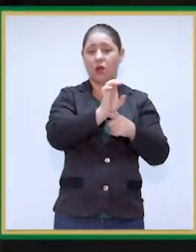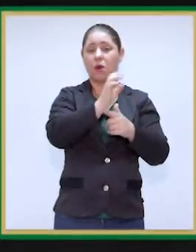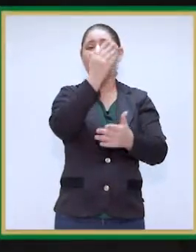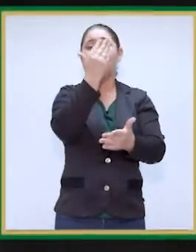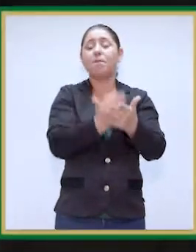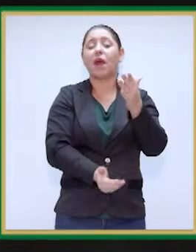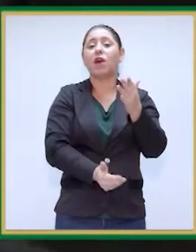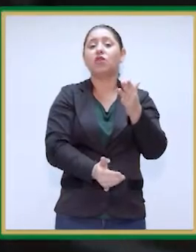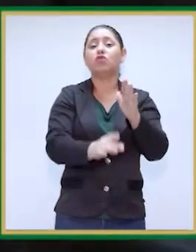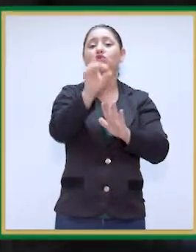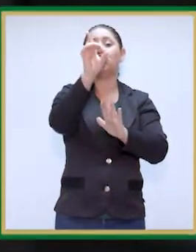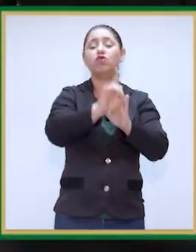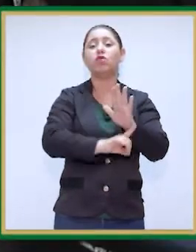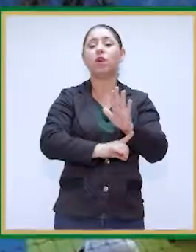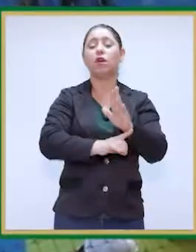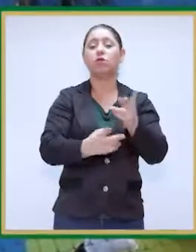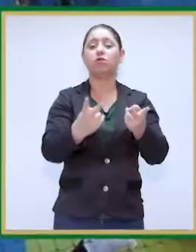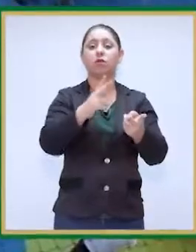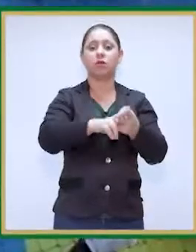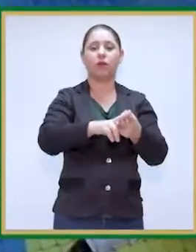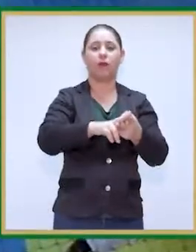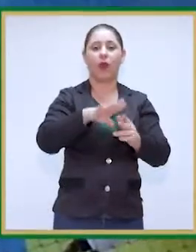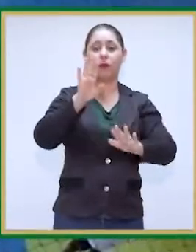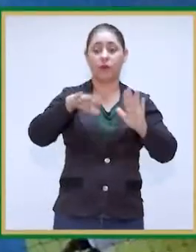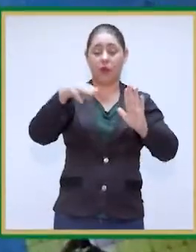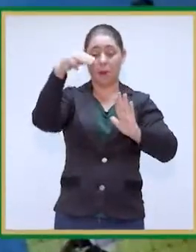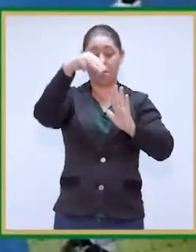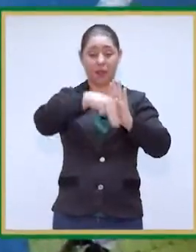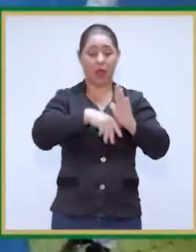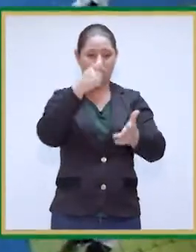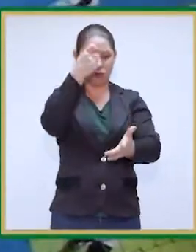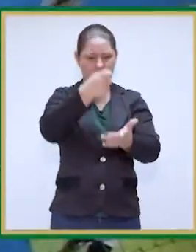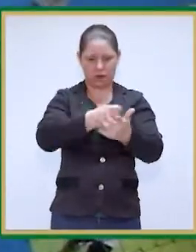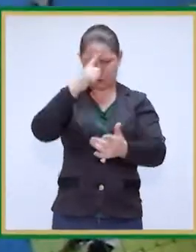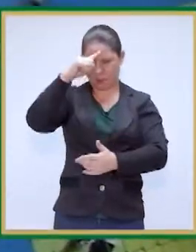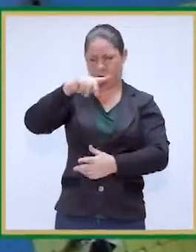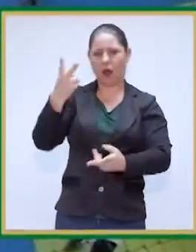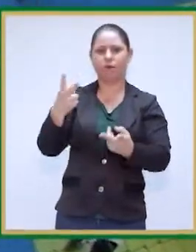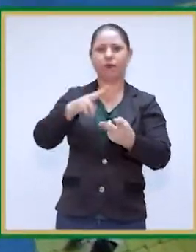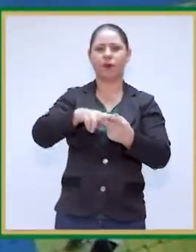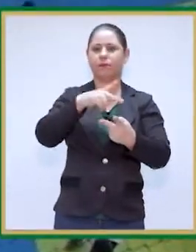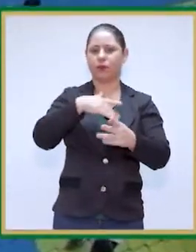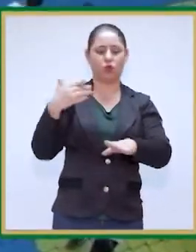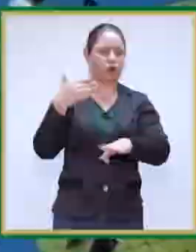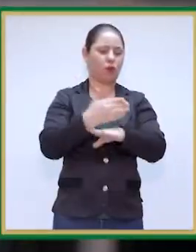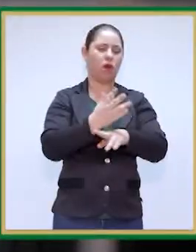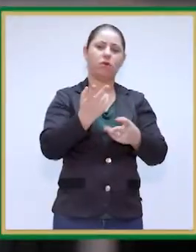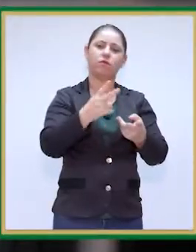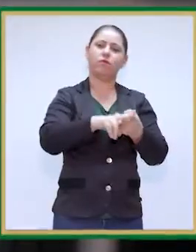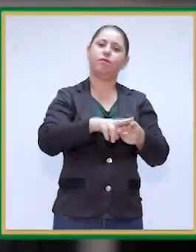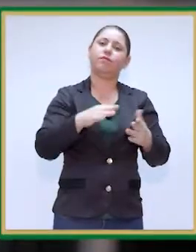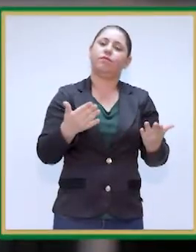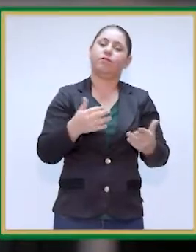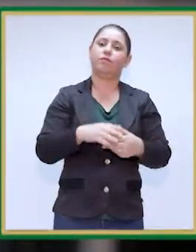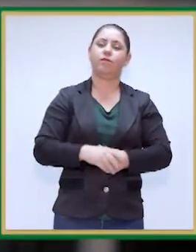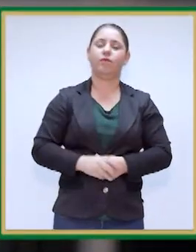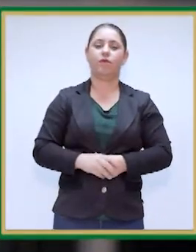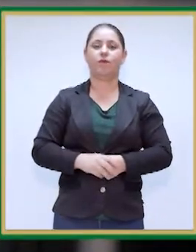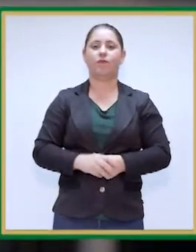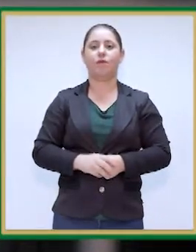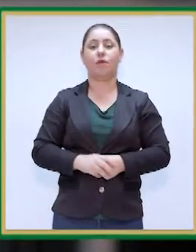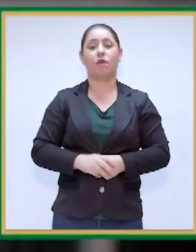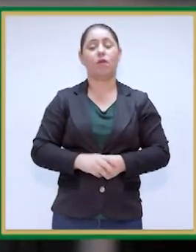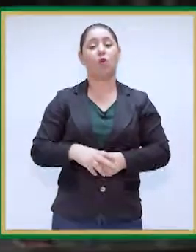perde o direito de punir aquela pessoa. Então, às vezes, mandados de prisão prescritos são cumpridos e a pessoa entra no sistema prisional. E qual que é